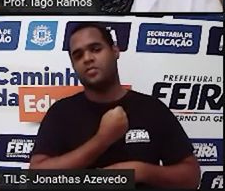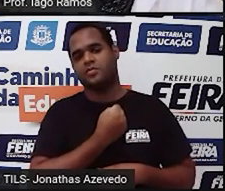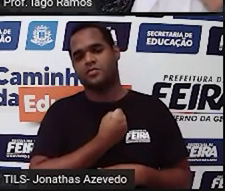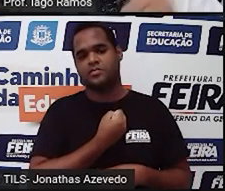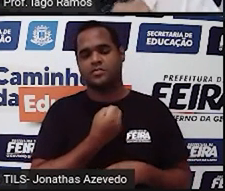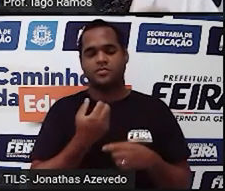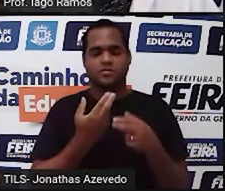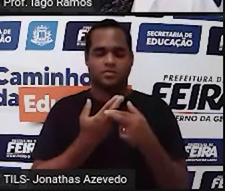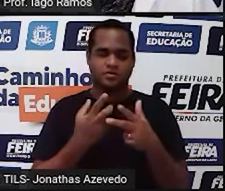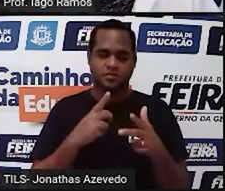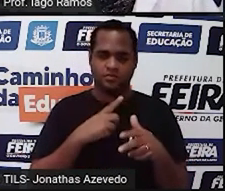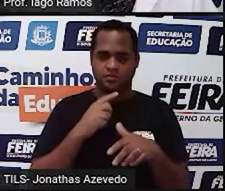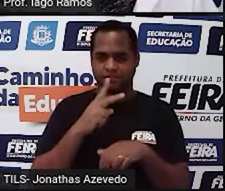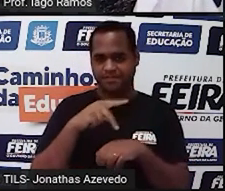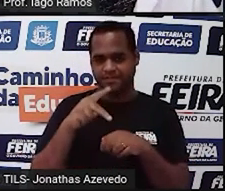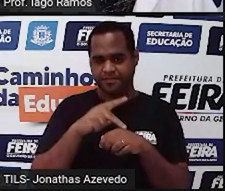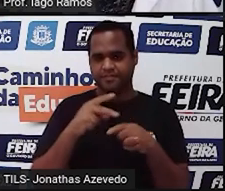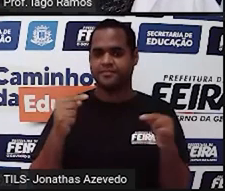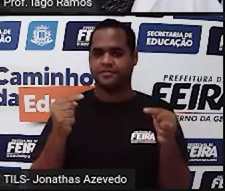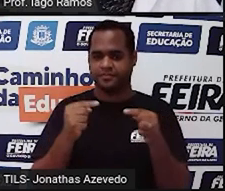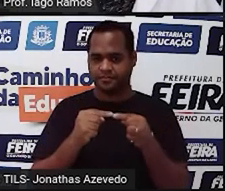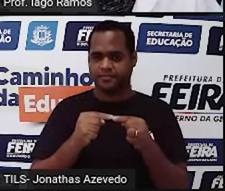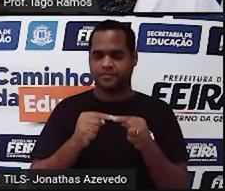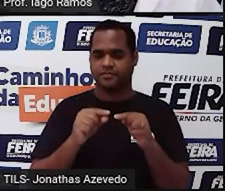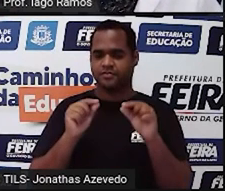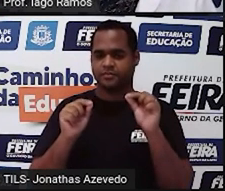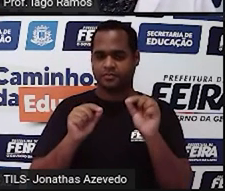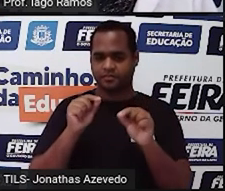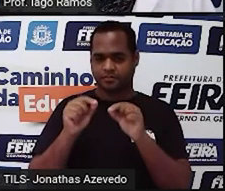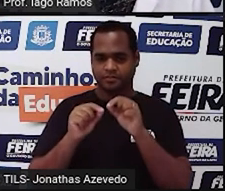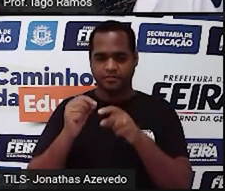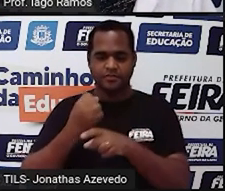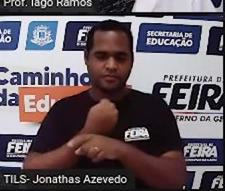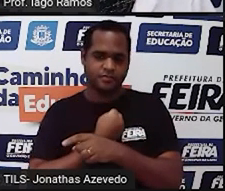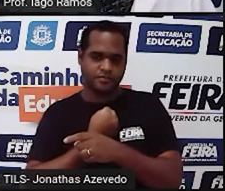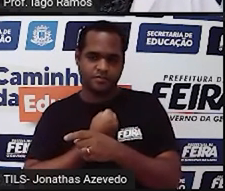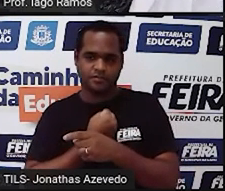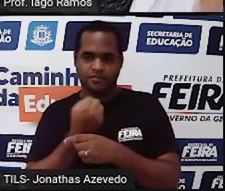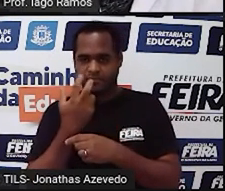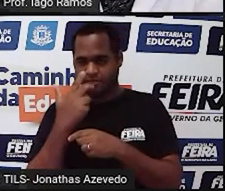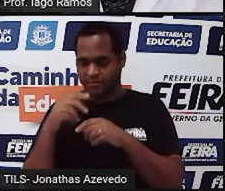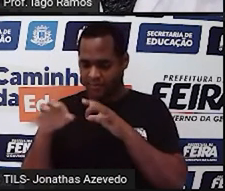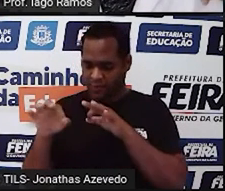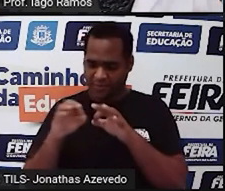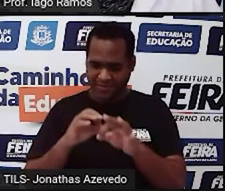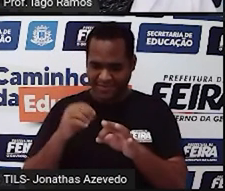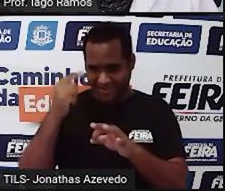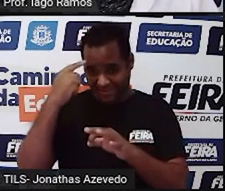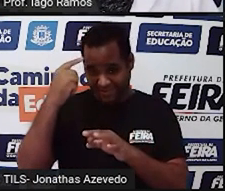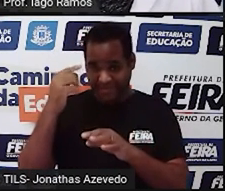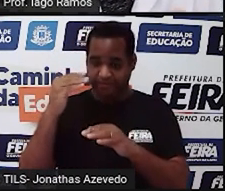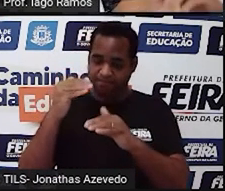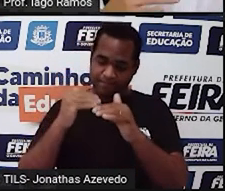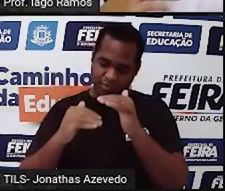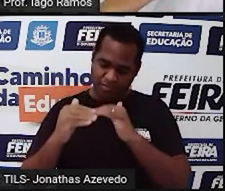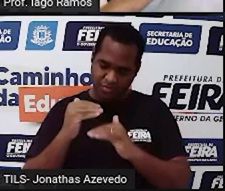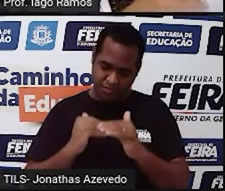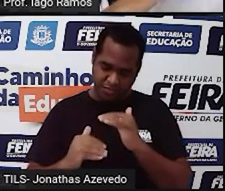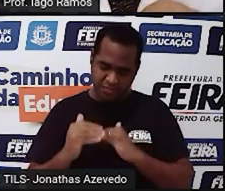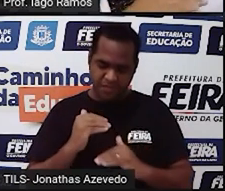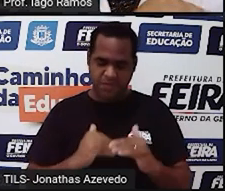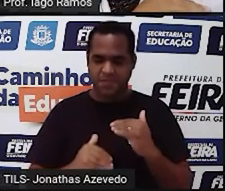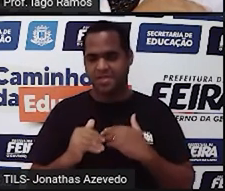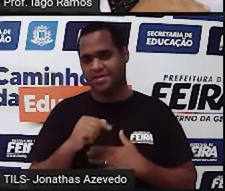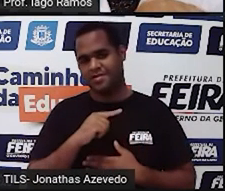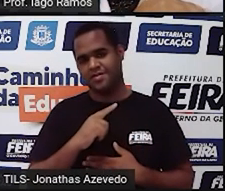claro que os países vão ficar de acordo os números em ordem decrescente tá você vai pegar lá